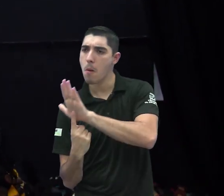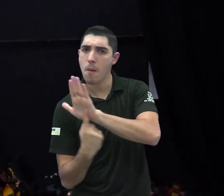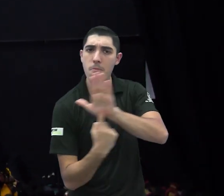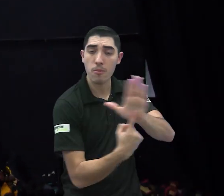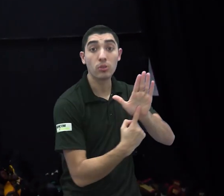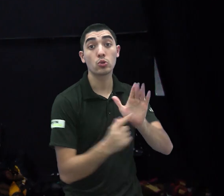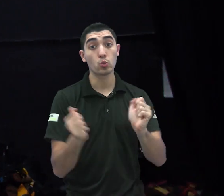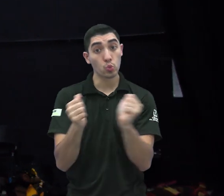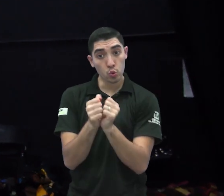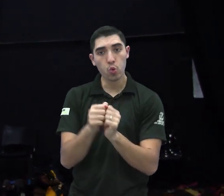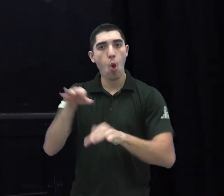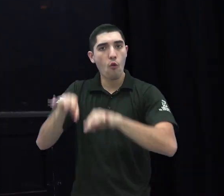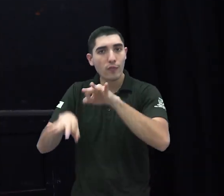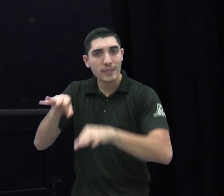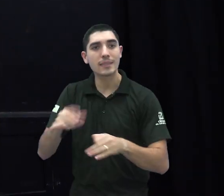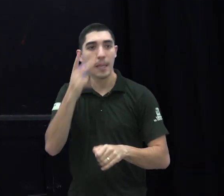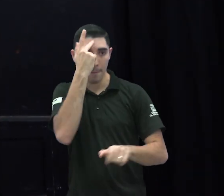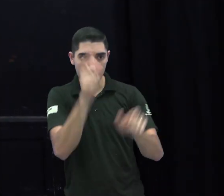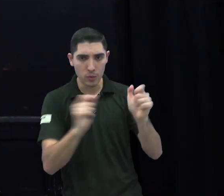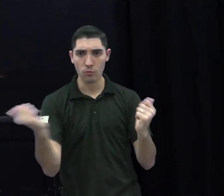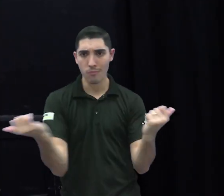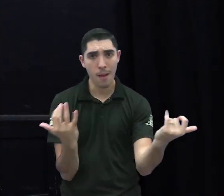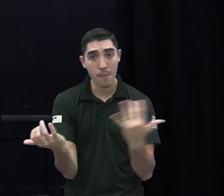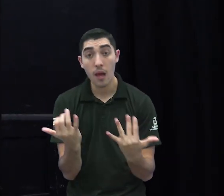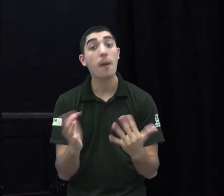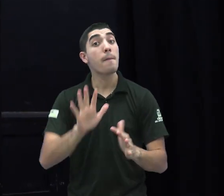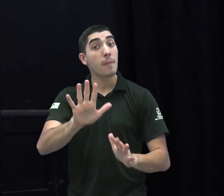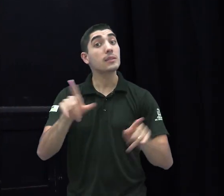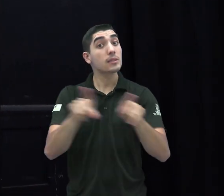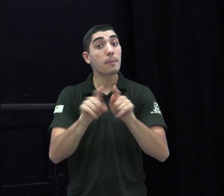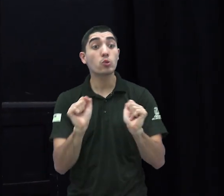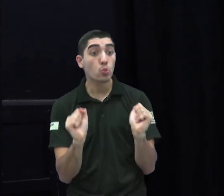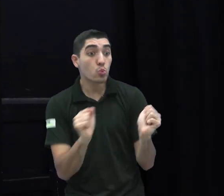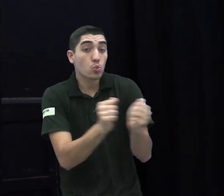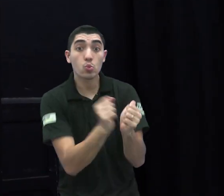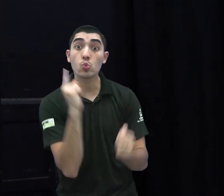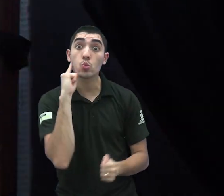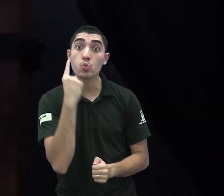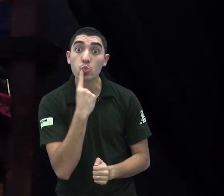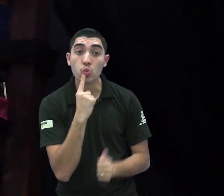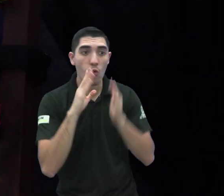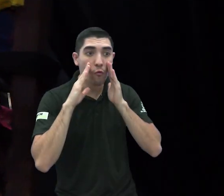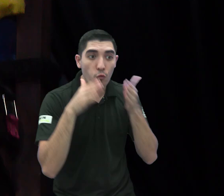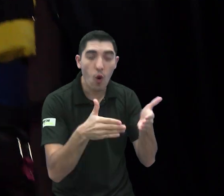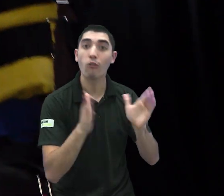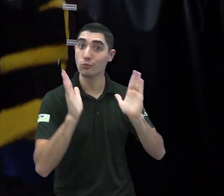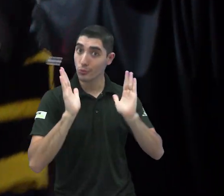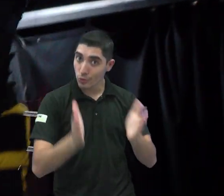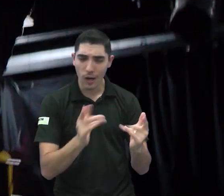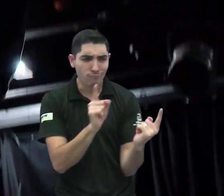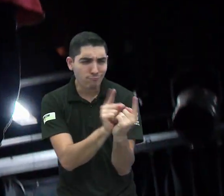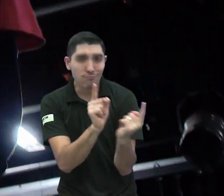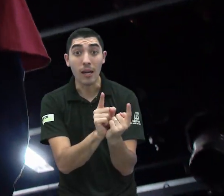e oficinas com artistas, teve também atividades com pessoas surdas, com a ideia de